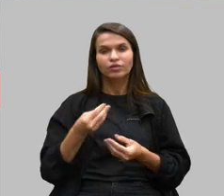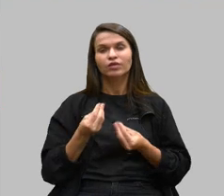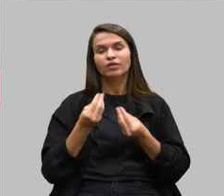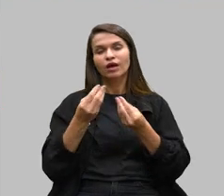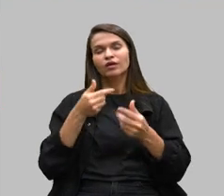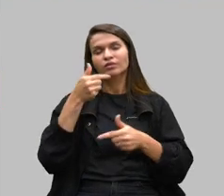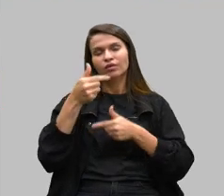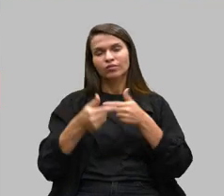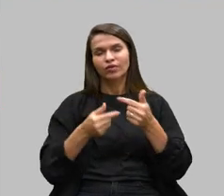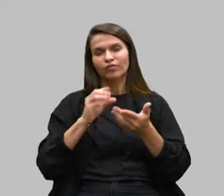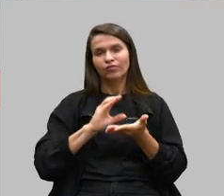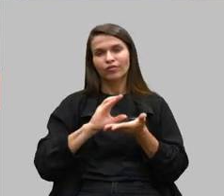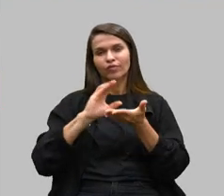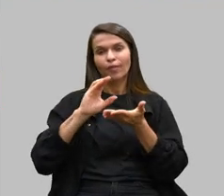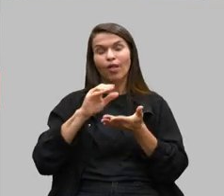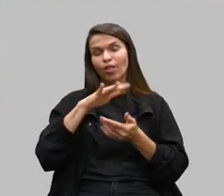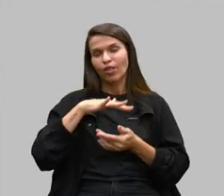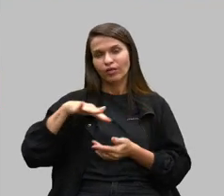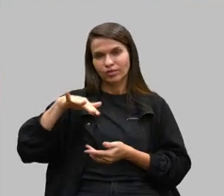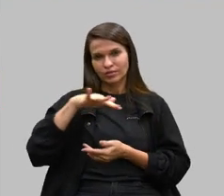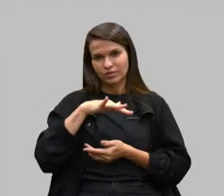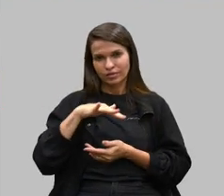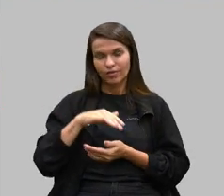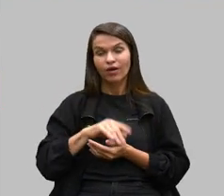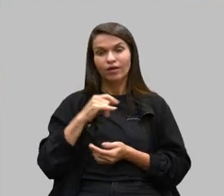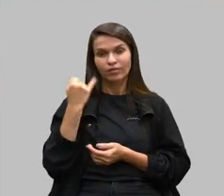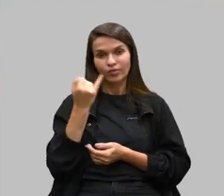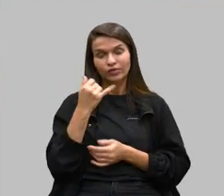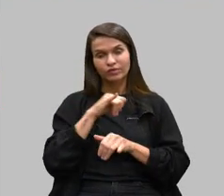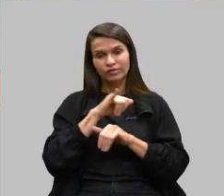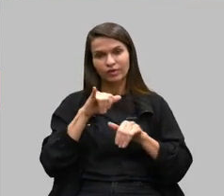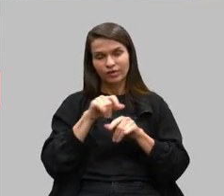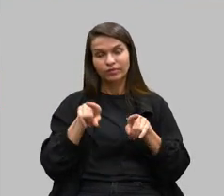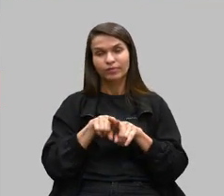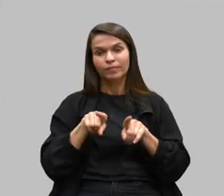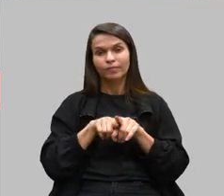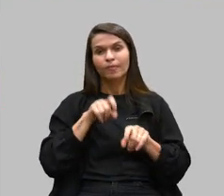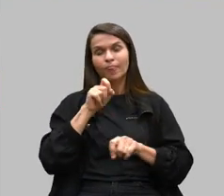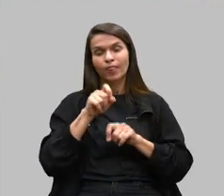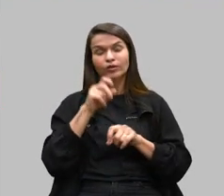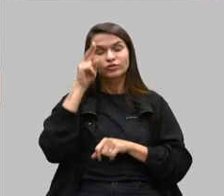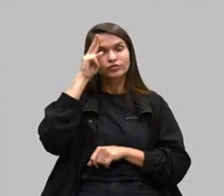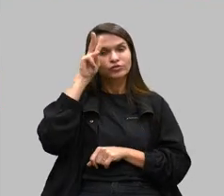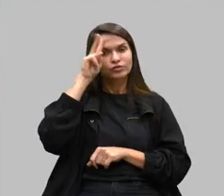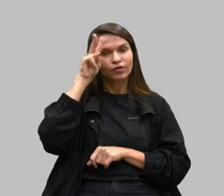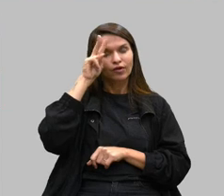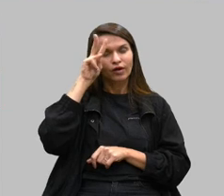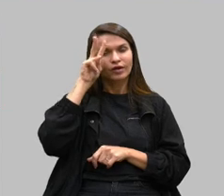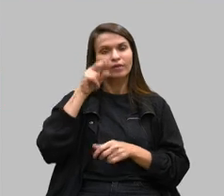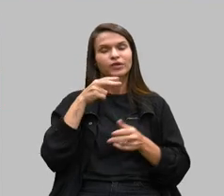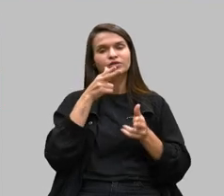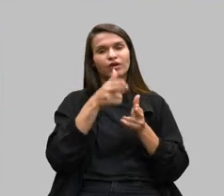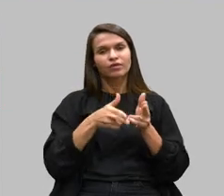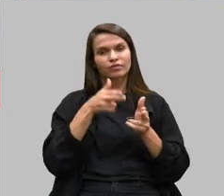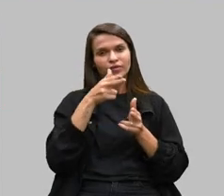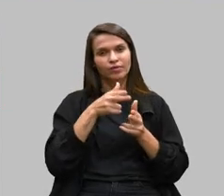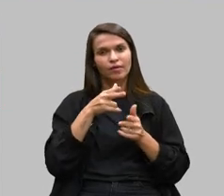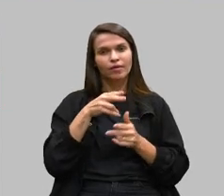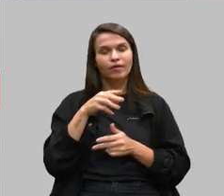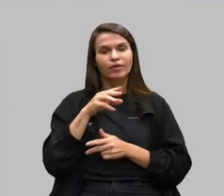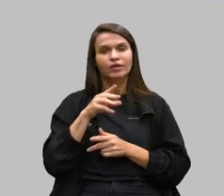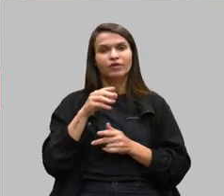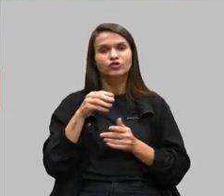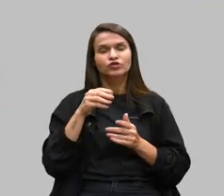investimentos para toda a região é importante dizer que historicamente A Ferrovia baia Minas ia até